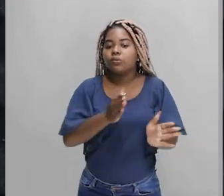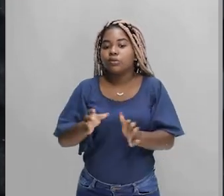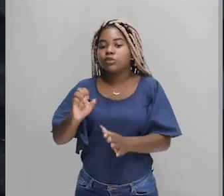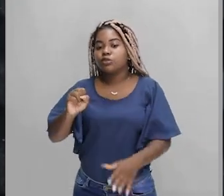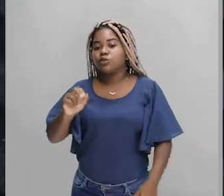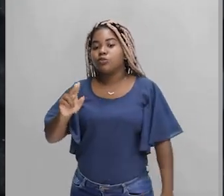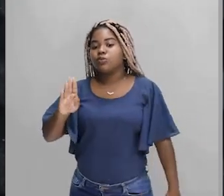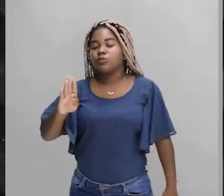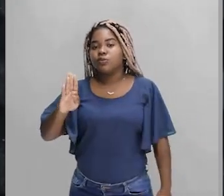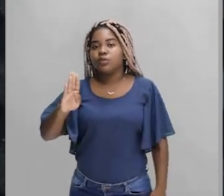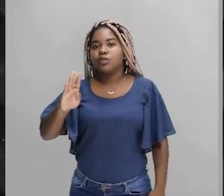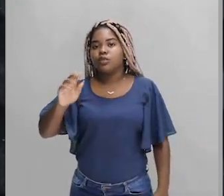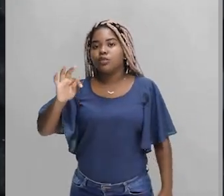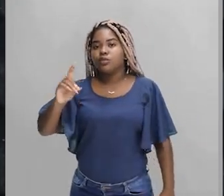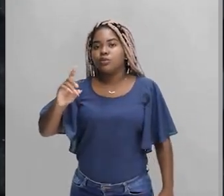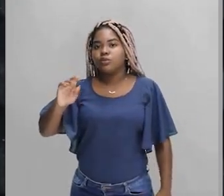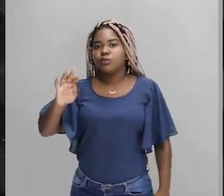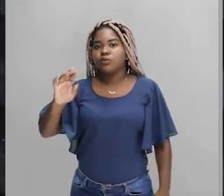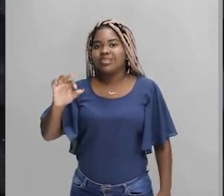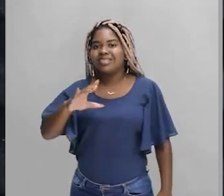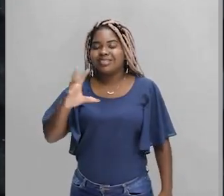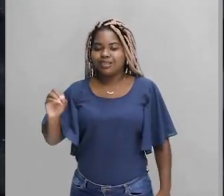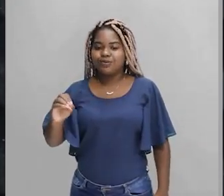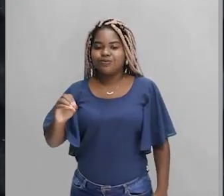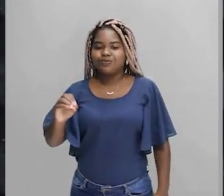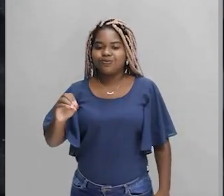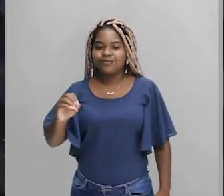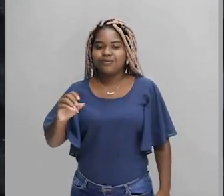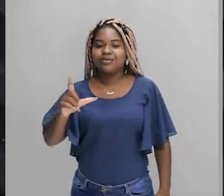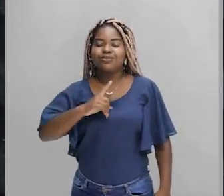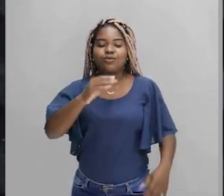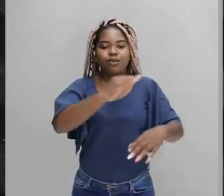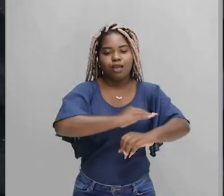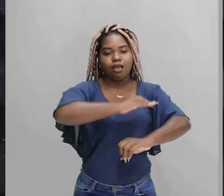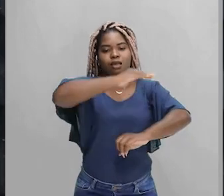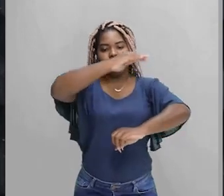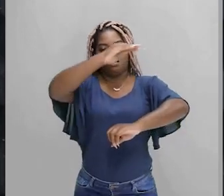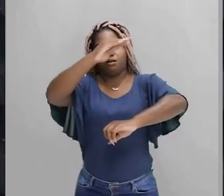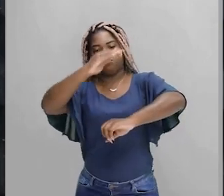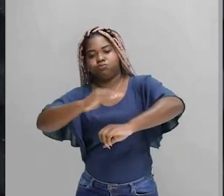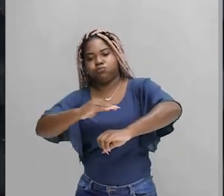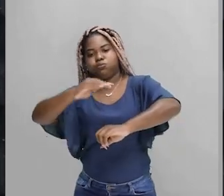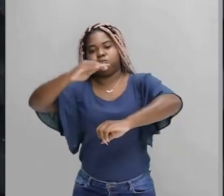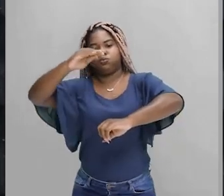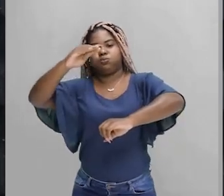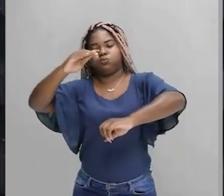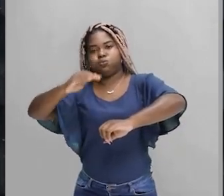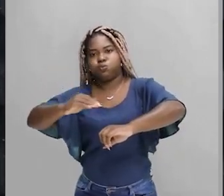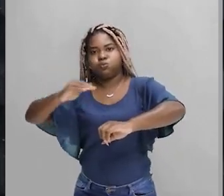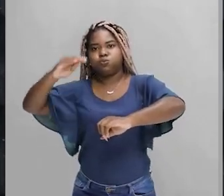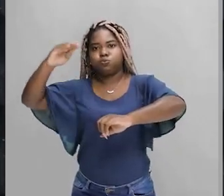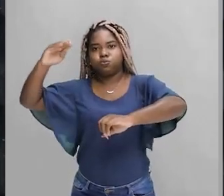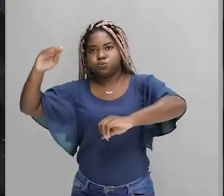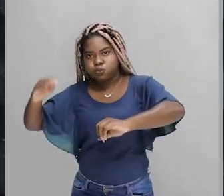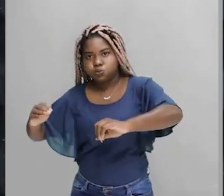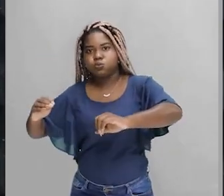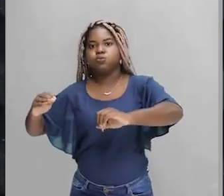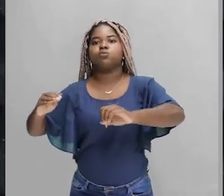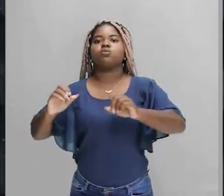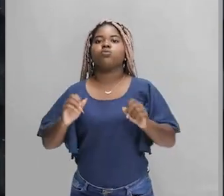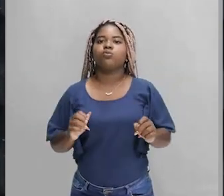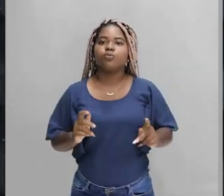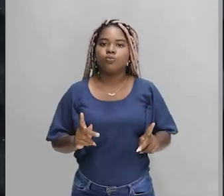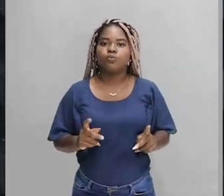subducção, uma placa desce e a outra sobe, ó, e esse relevo vai sendo enrugado e nós vamos ter aí a formação dessas